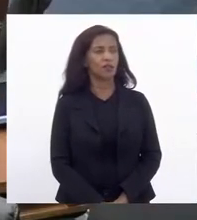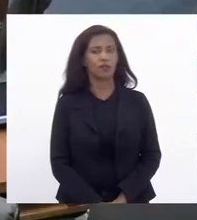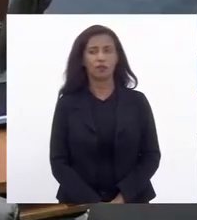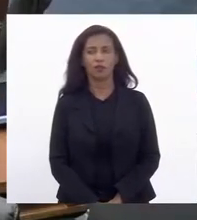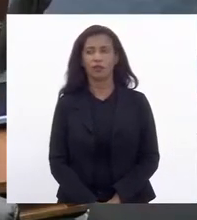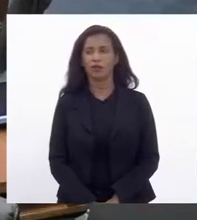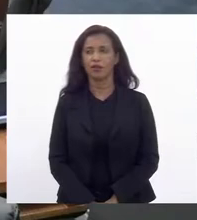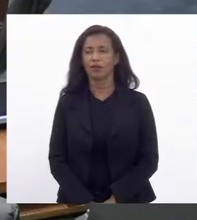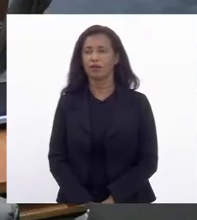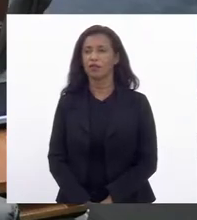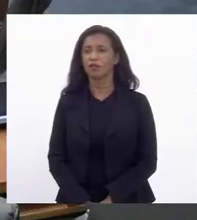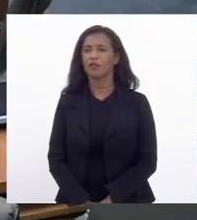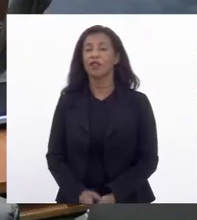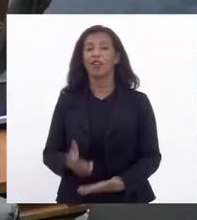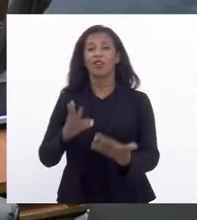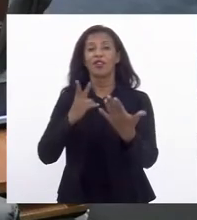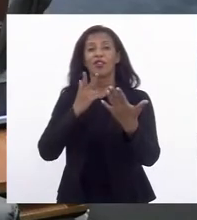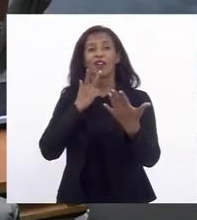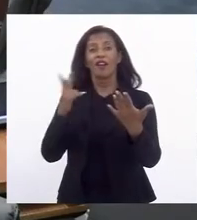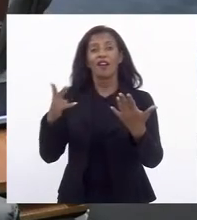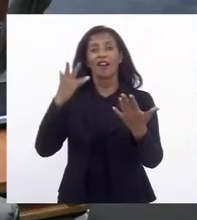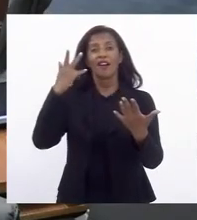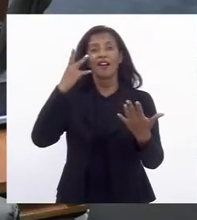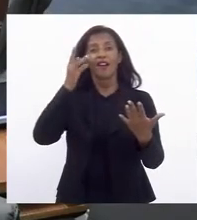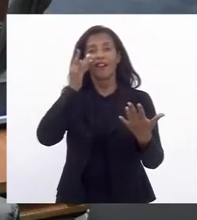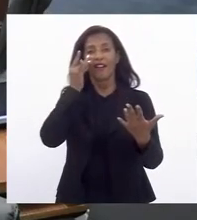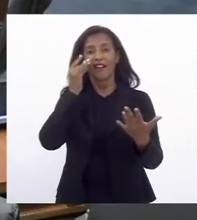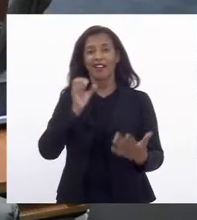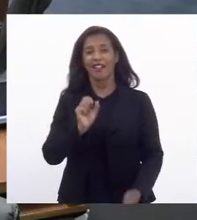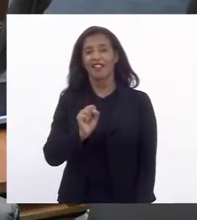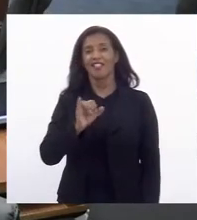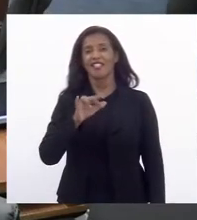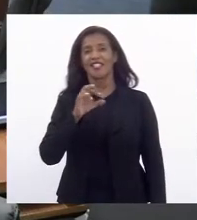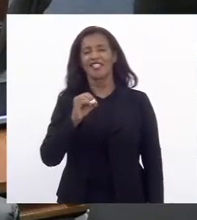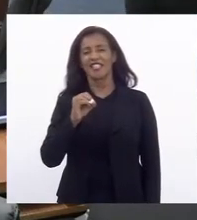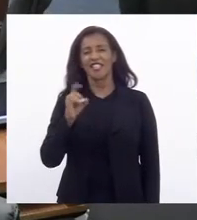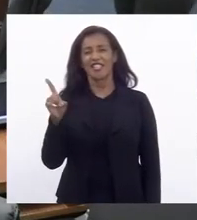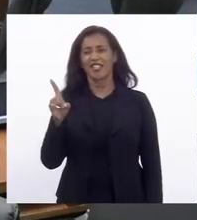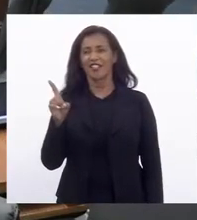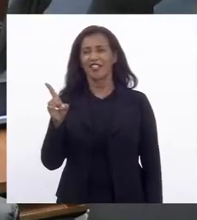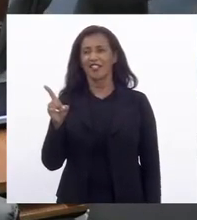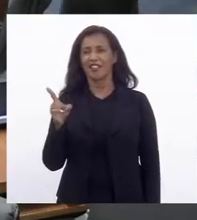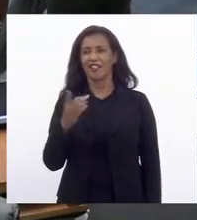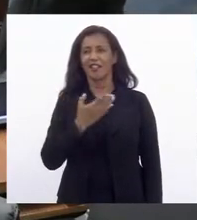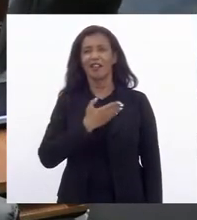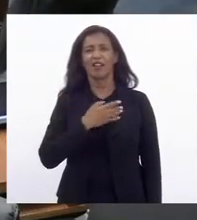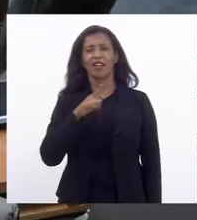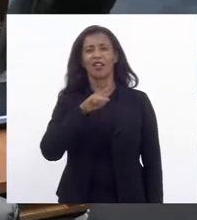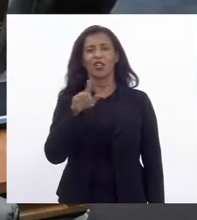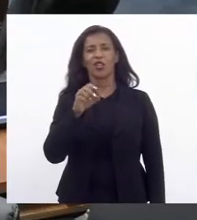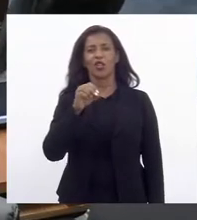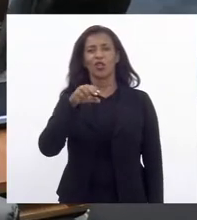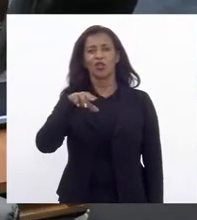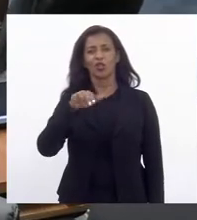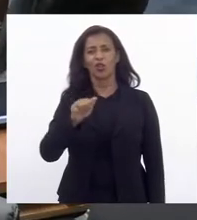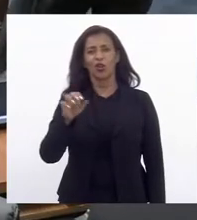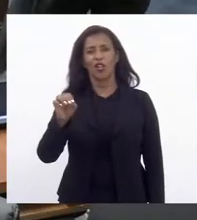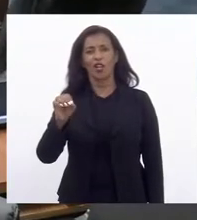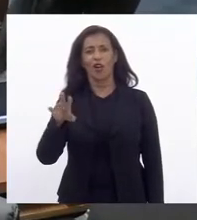só anunciar a presença do vereador Cirila da Zona Oeste do Rio de Janeiro. Seja bem-vindo,